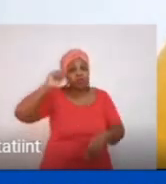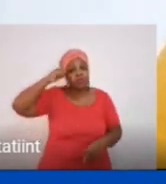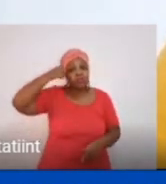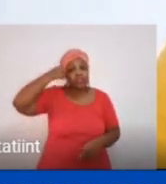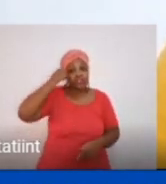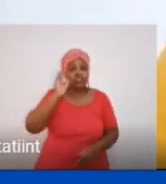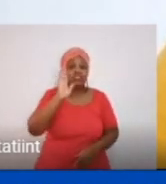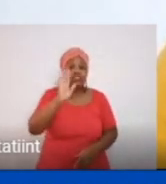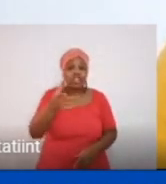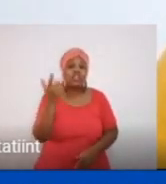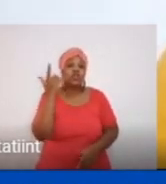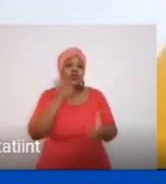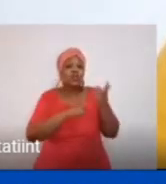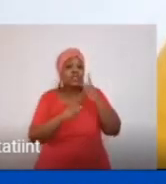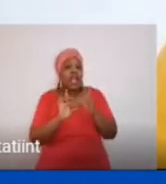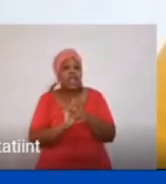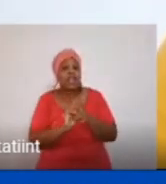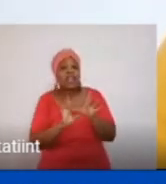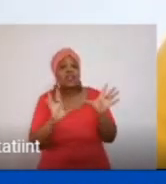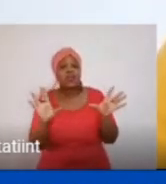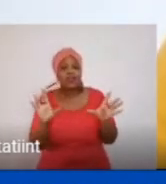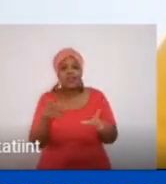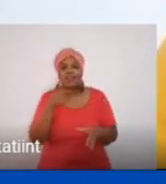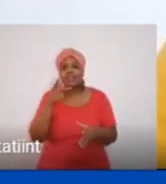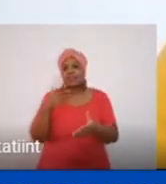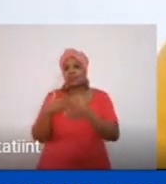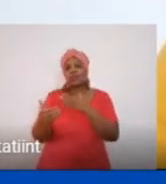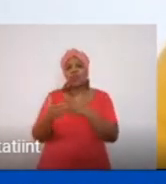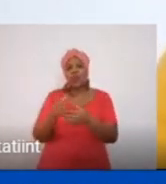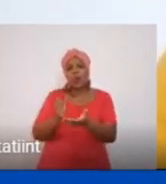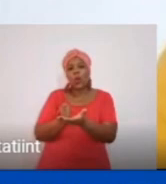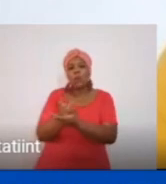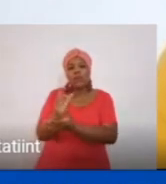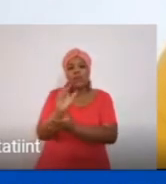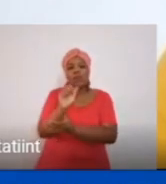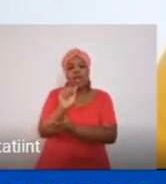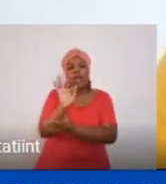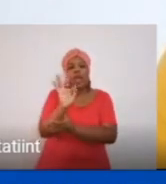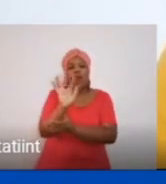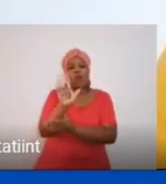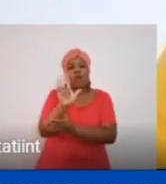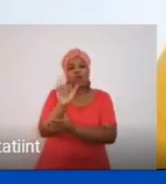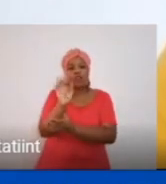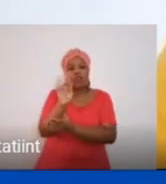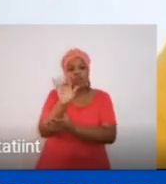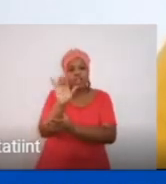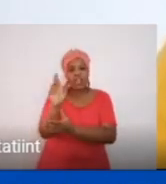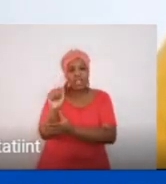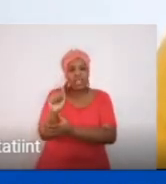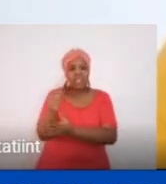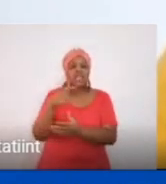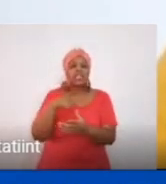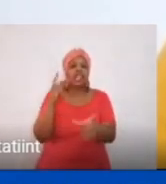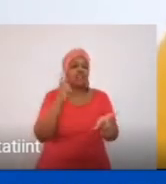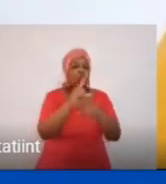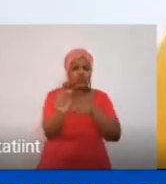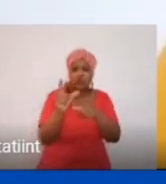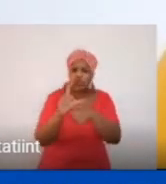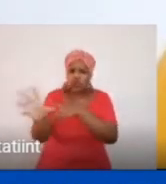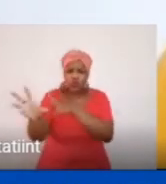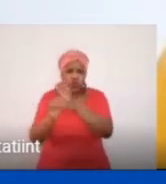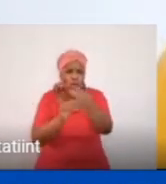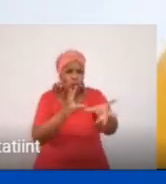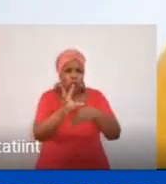conseguido a sua libertação a partir, seja da compra de alforria, seja a partir das fugas, seja a partir das revoltas. Muitas delas já